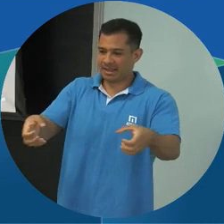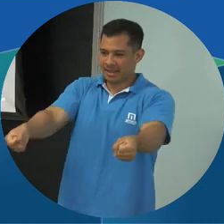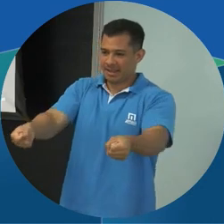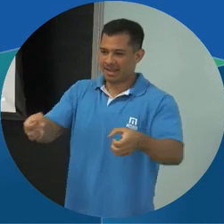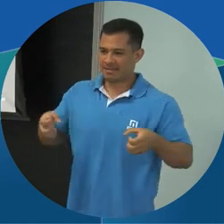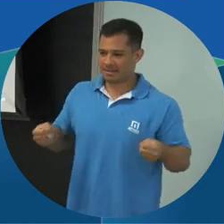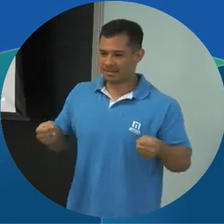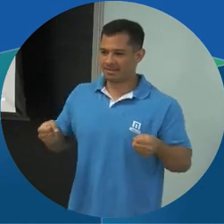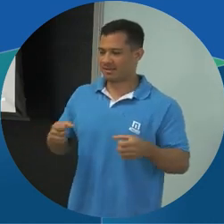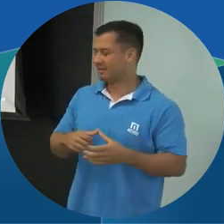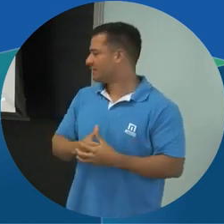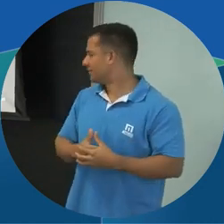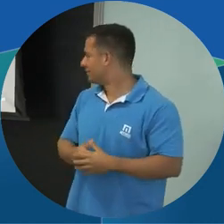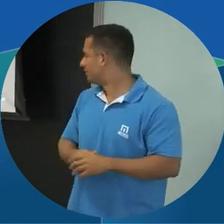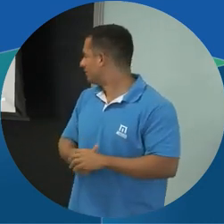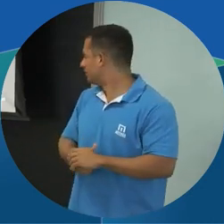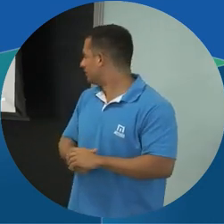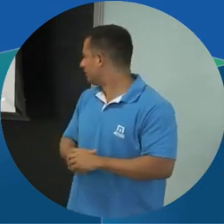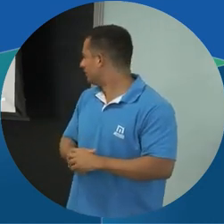na plataforma elevatória.